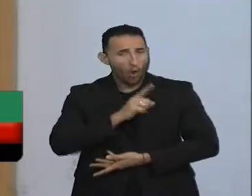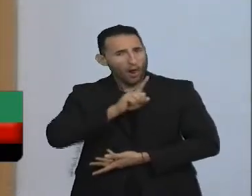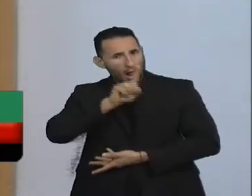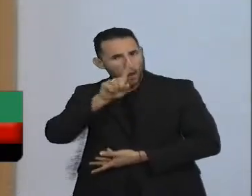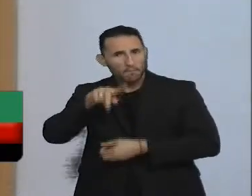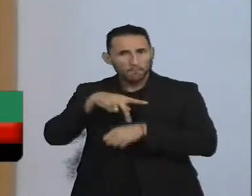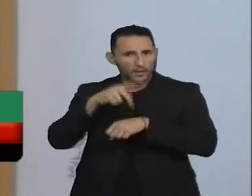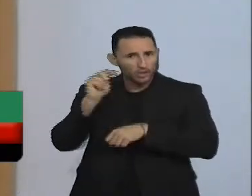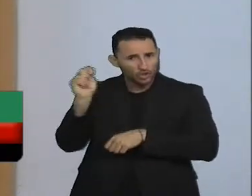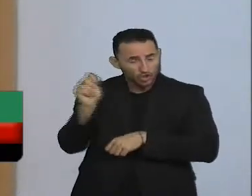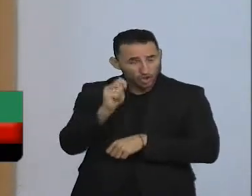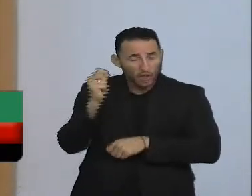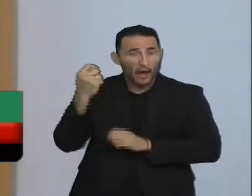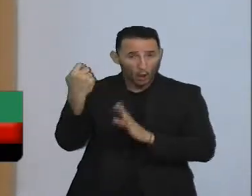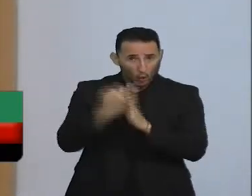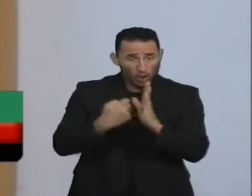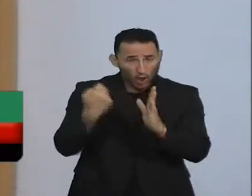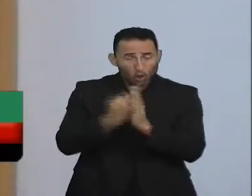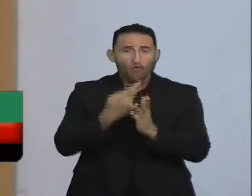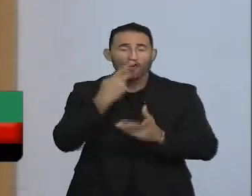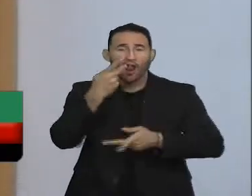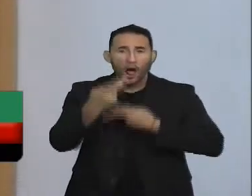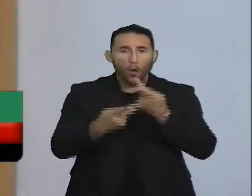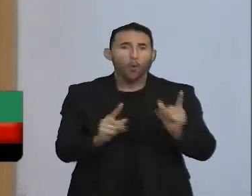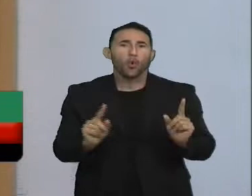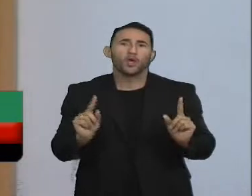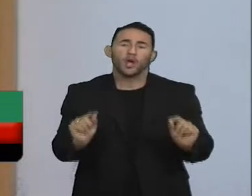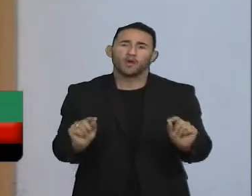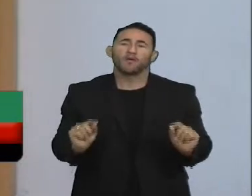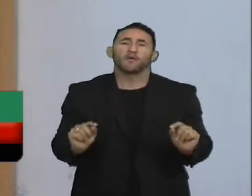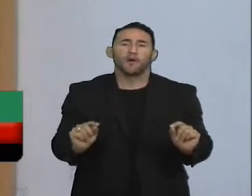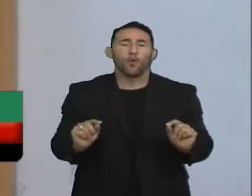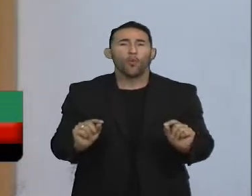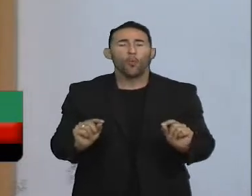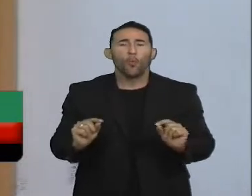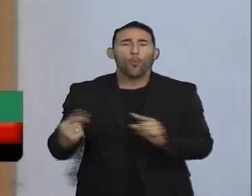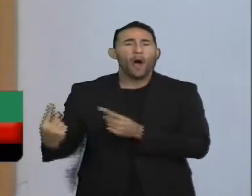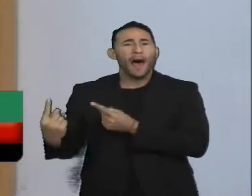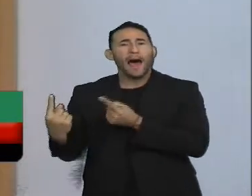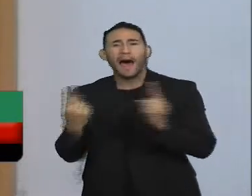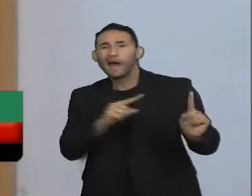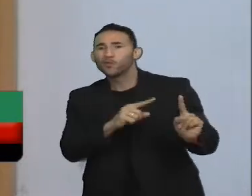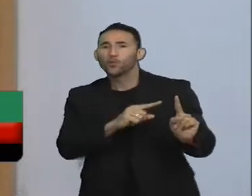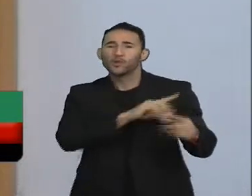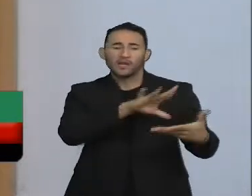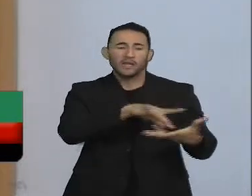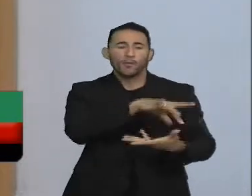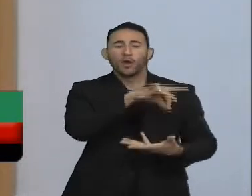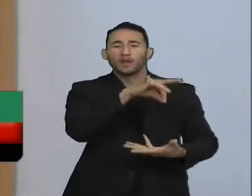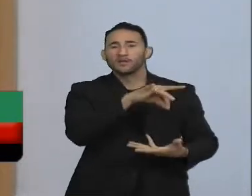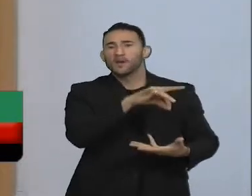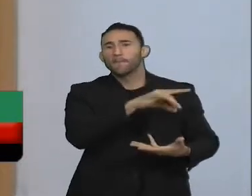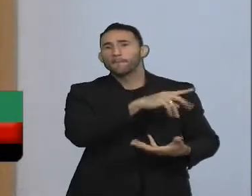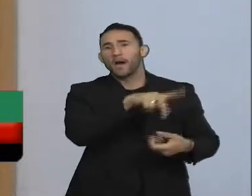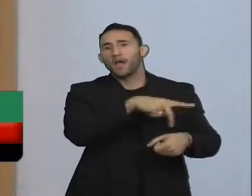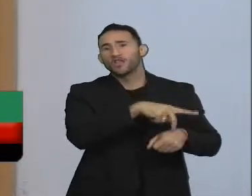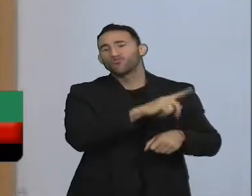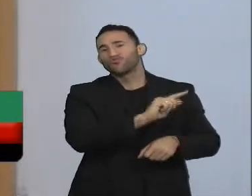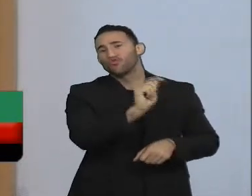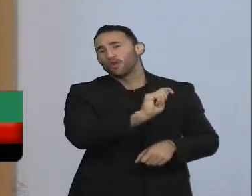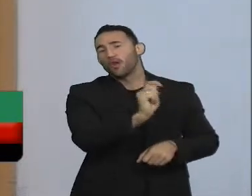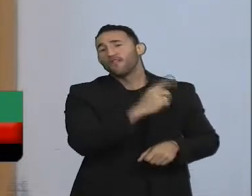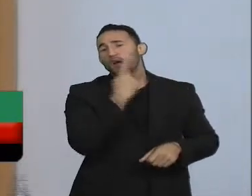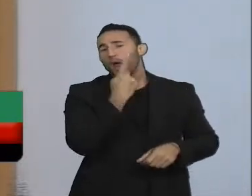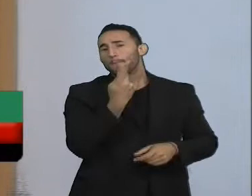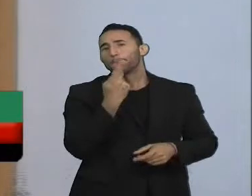a gente quer denunciar um grande ato de ataque à democracia argentina. Queremos lembrar também que a